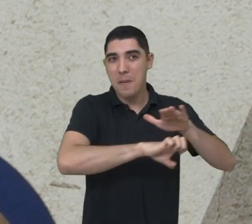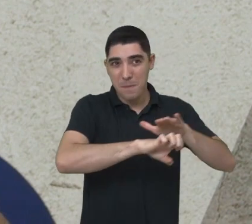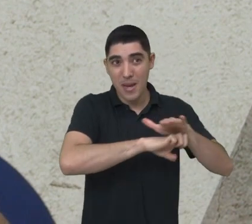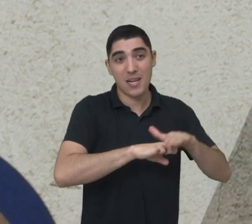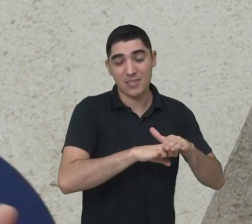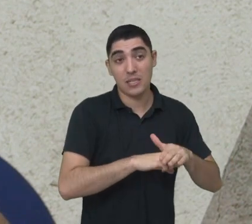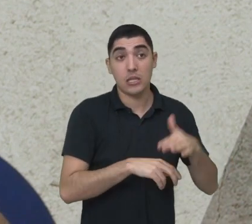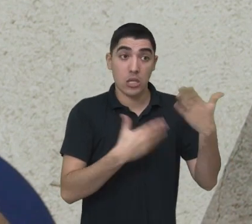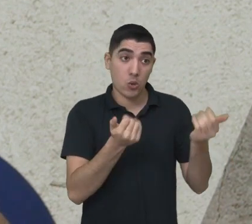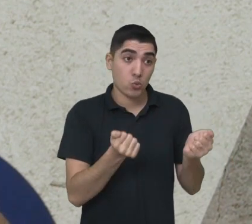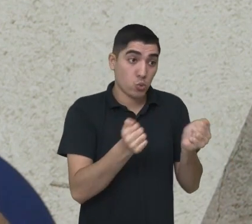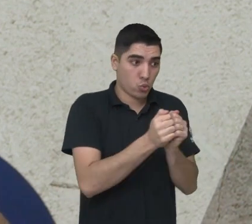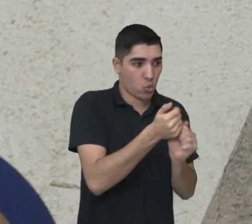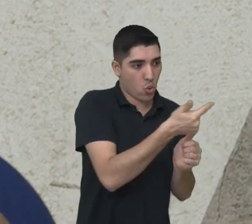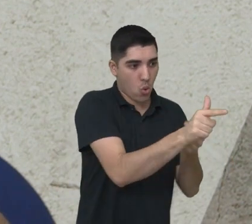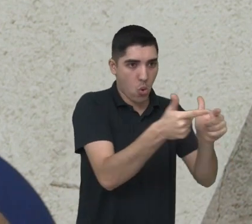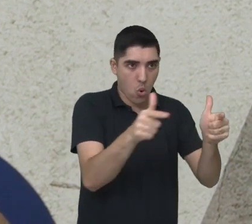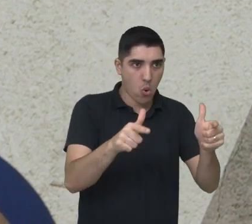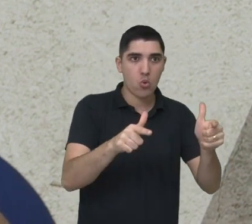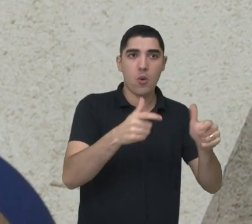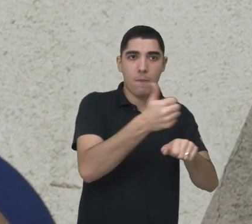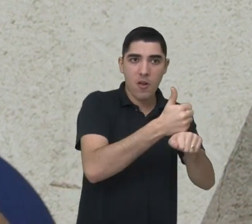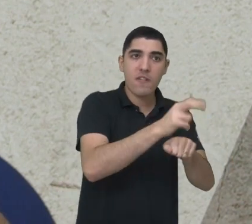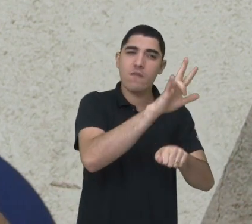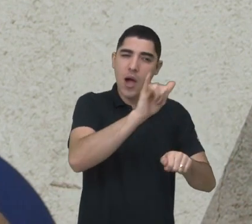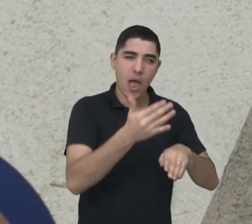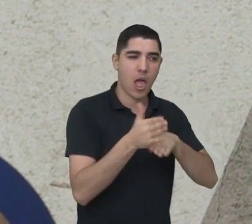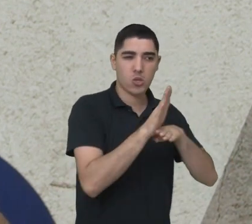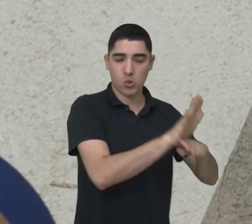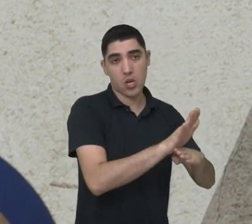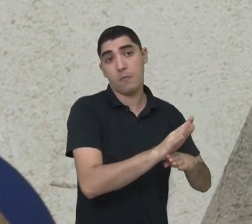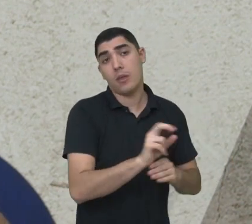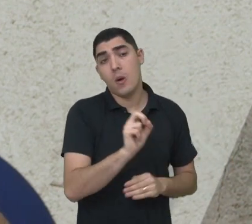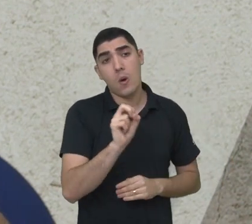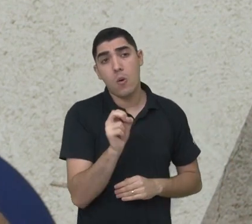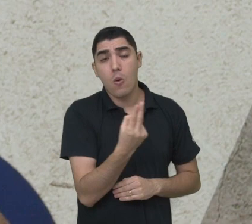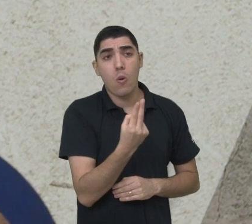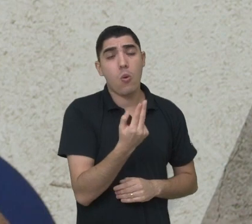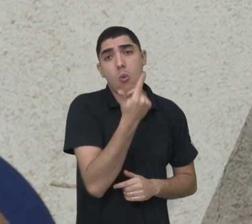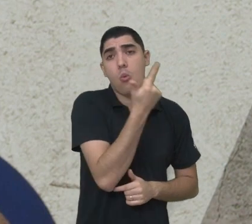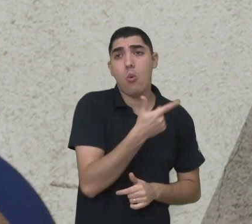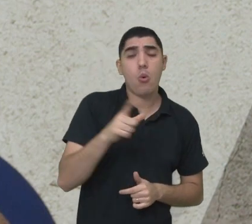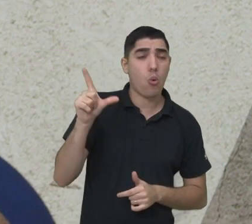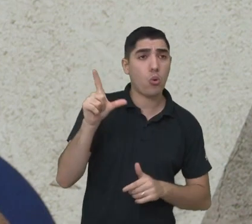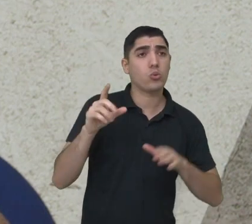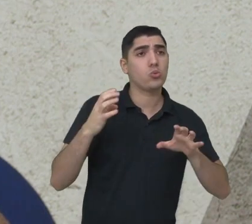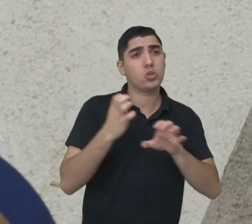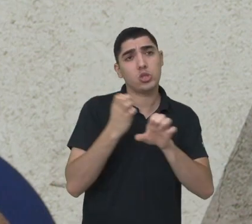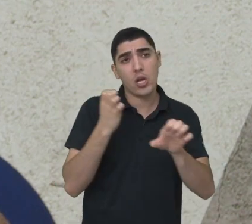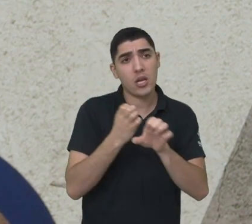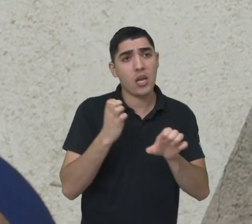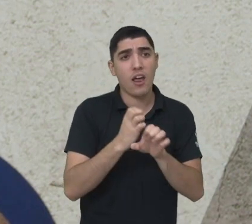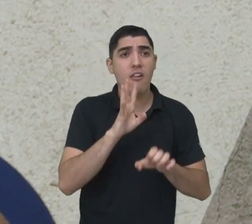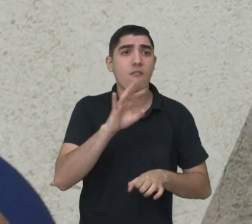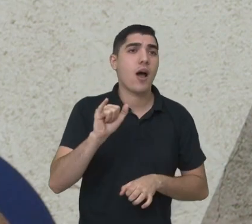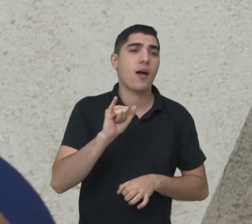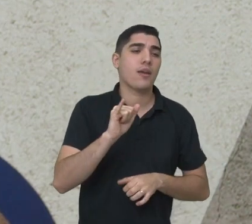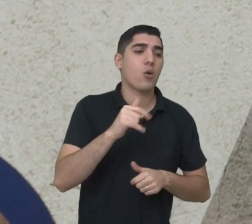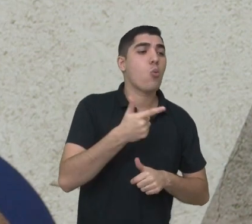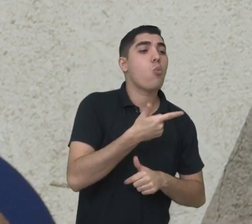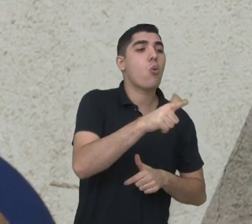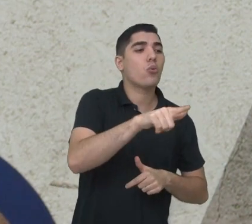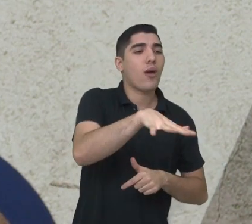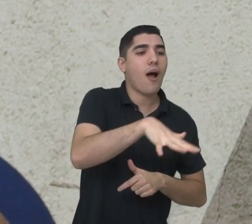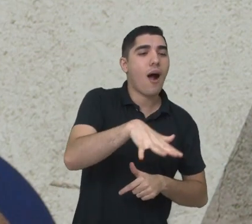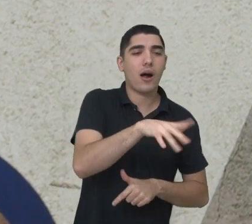vão auxiliar, ou o próprio próximo engenheiro que vai cuidar, né, de outro setor, ele precisa, por exemplo,